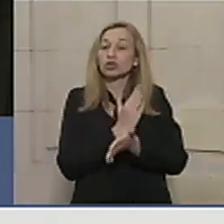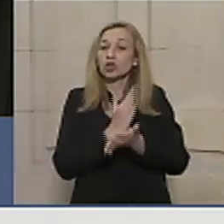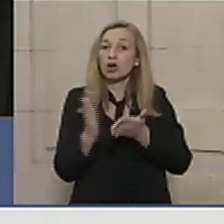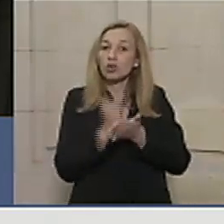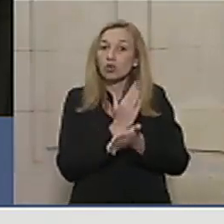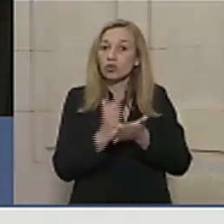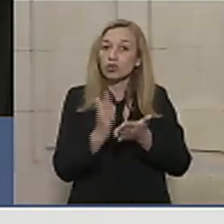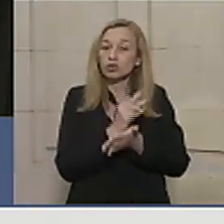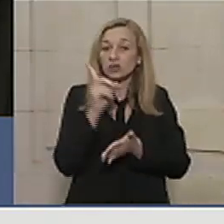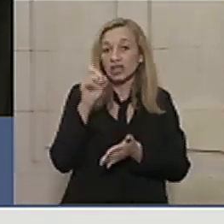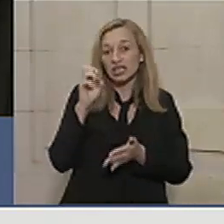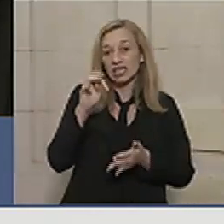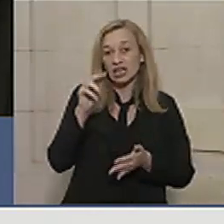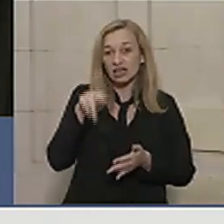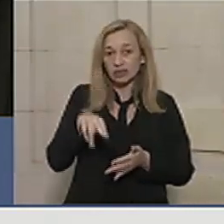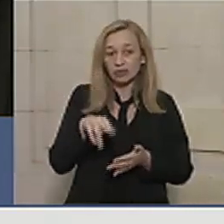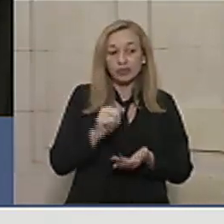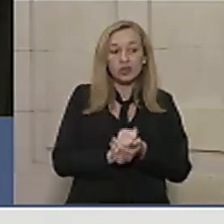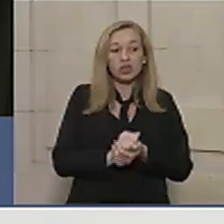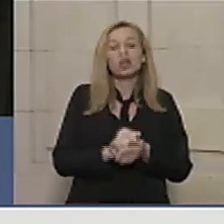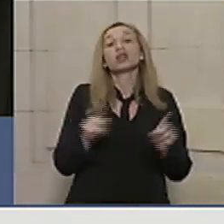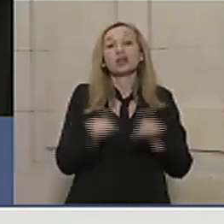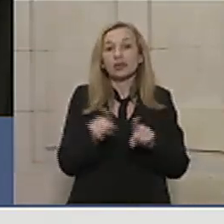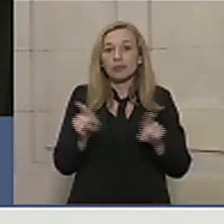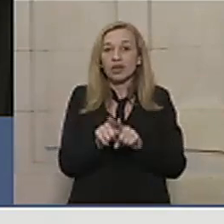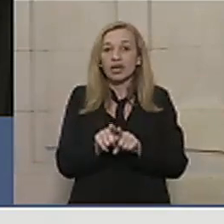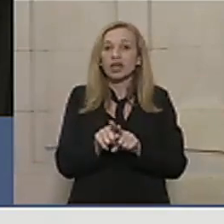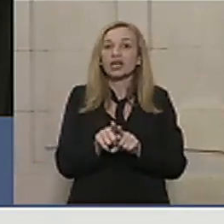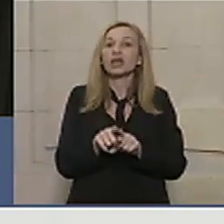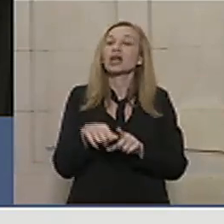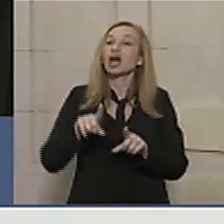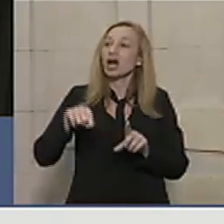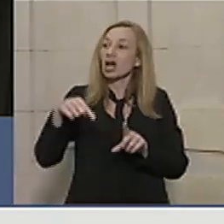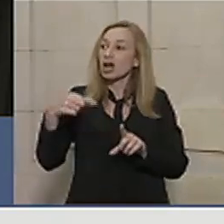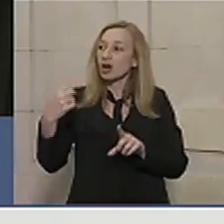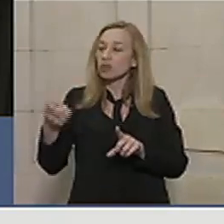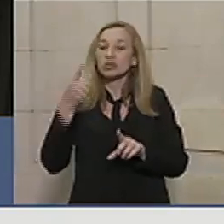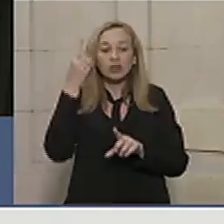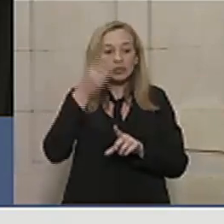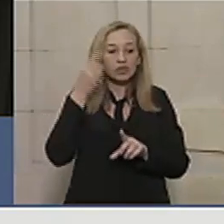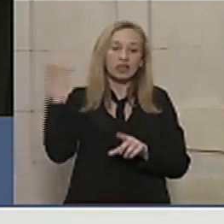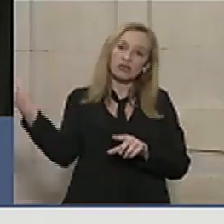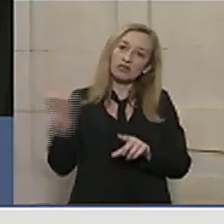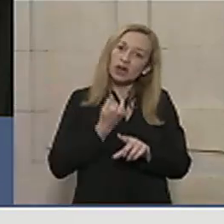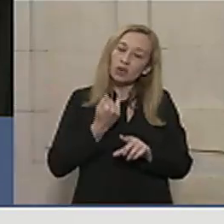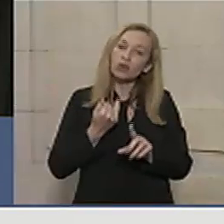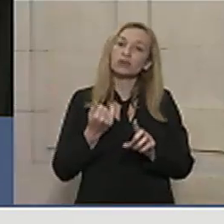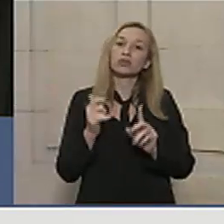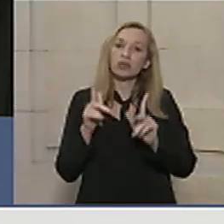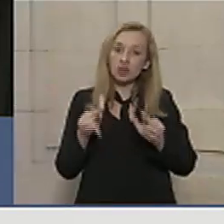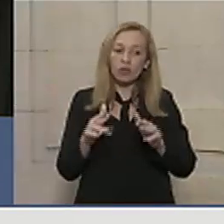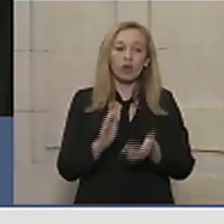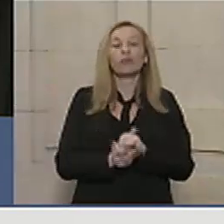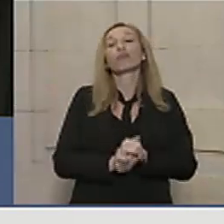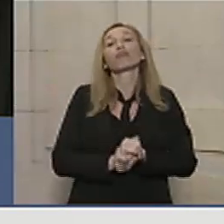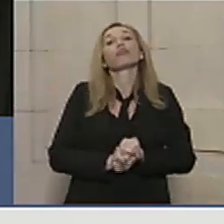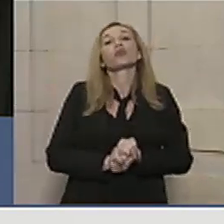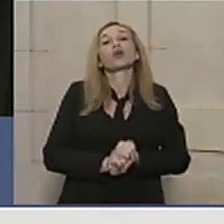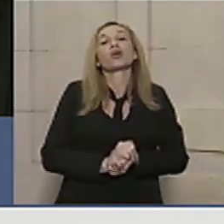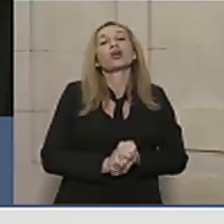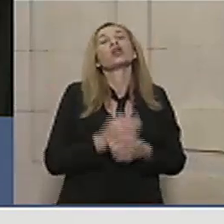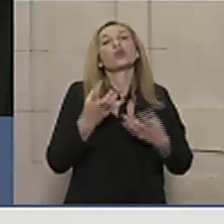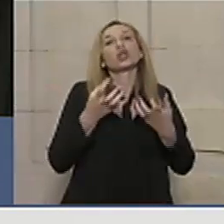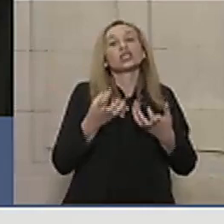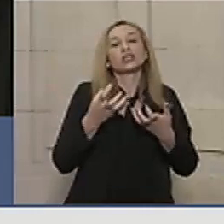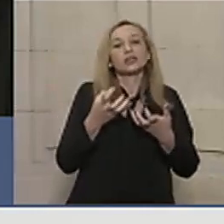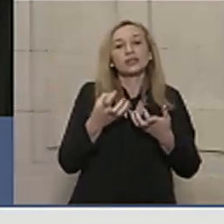do Detran. Inclusive, a deputada Franciane também fez o mesmo apontamento em sua região, muito justa, inclusive. E eu queria